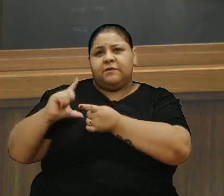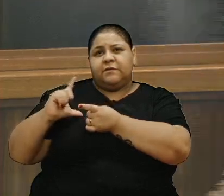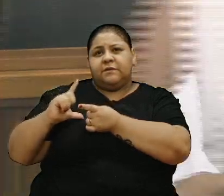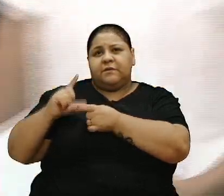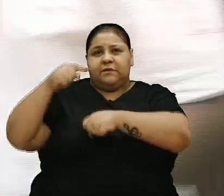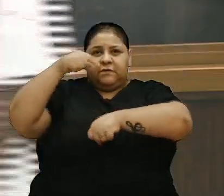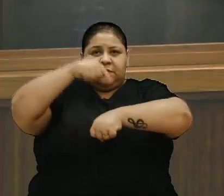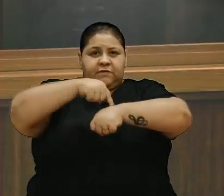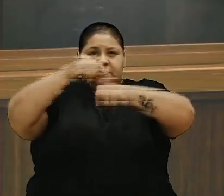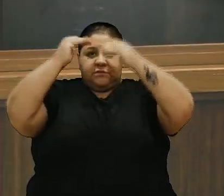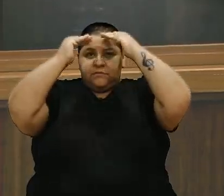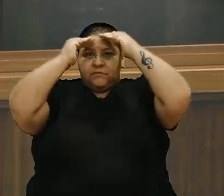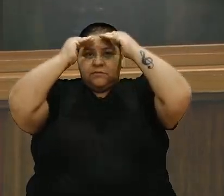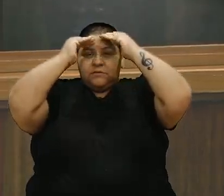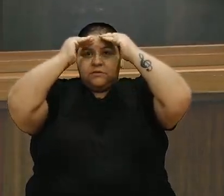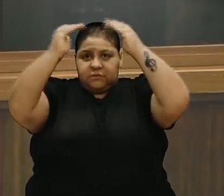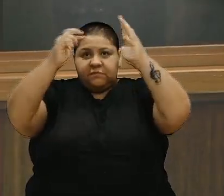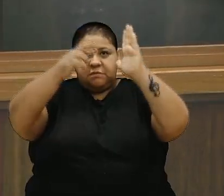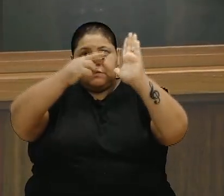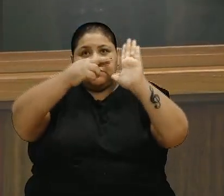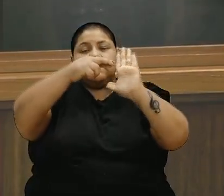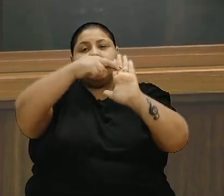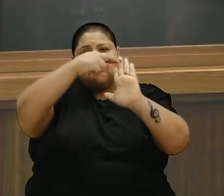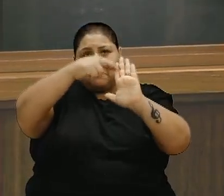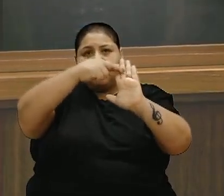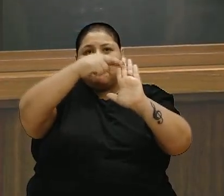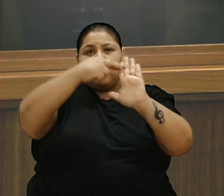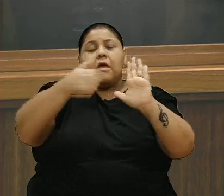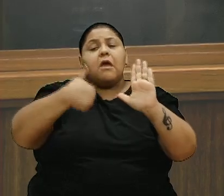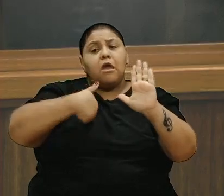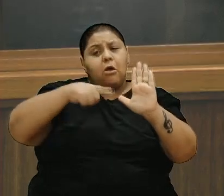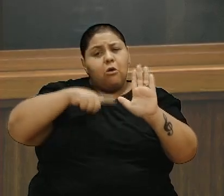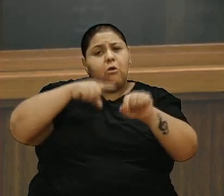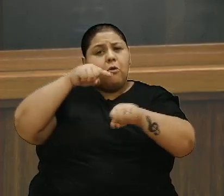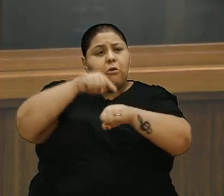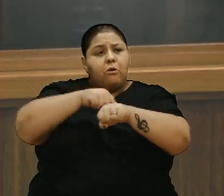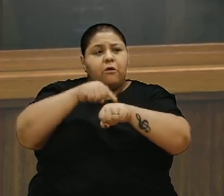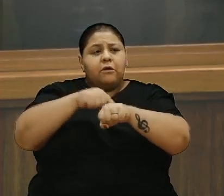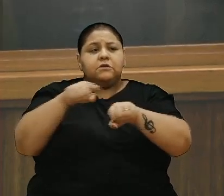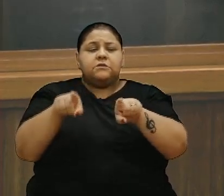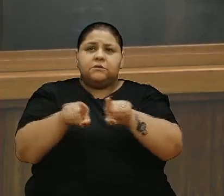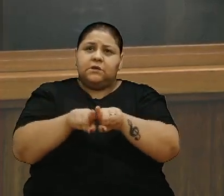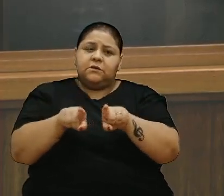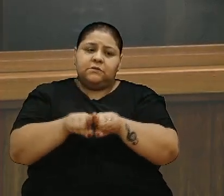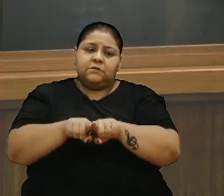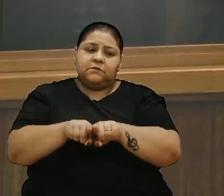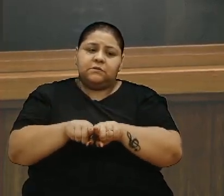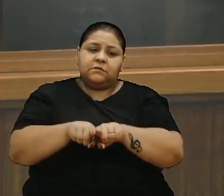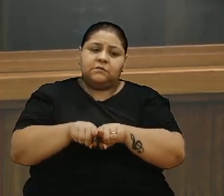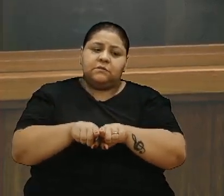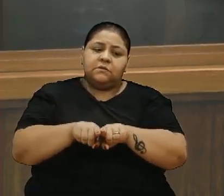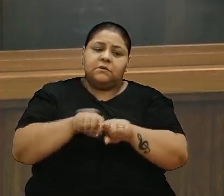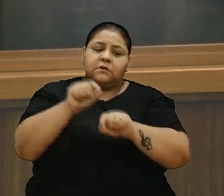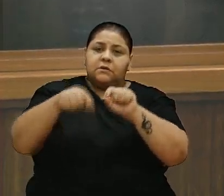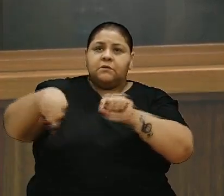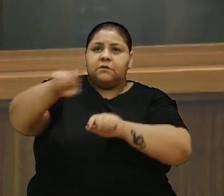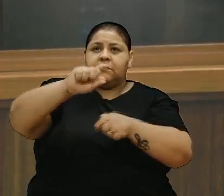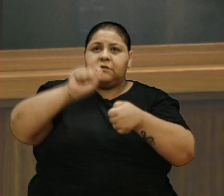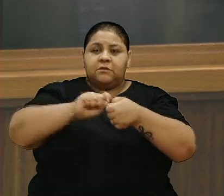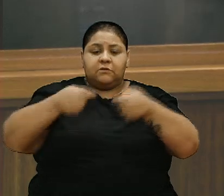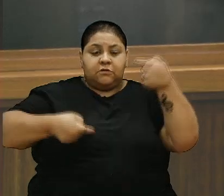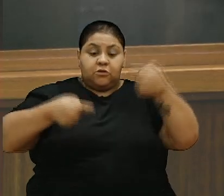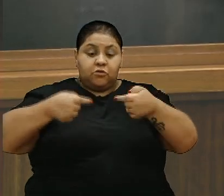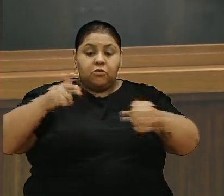tempo de respeitar o regimento, eu também sou do tempo que a gente tinha adversários políticos aqui dentro. E que a gente fazia o